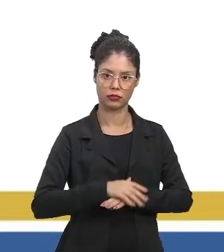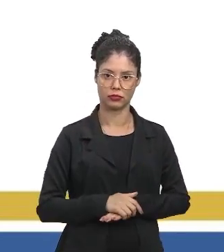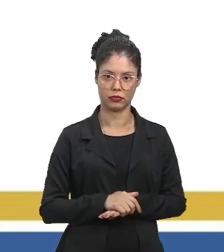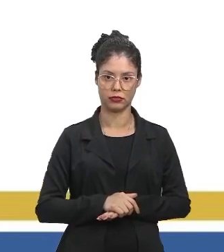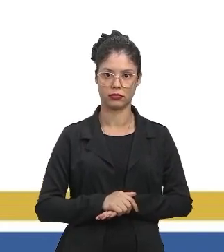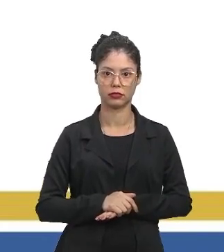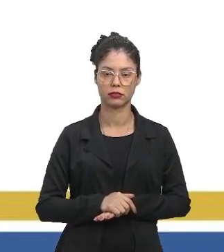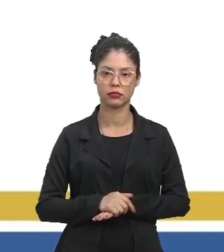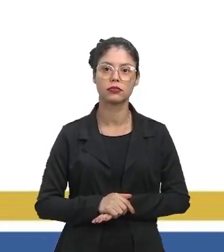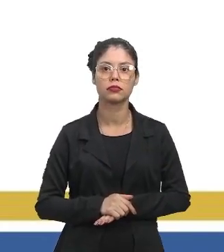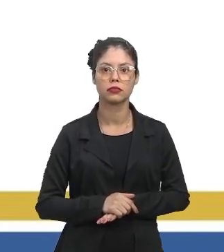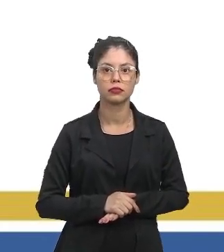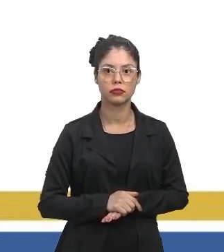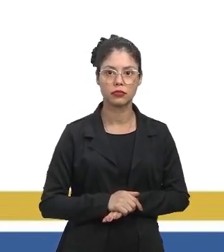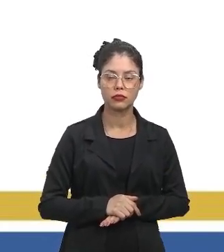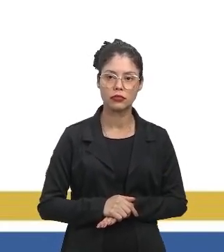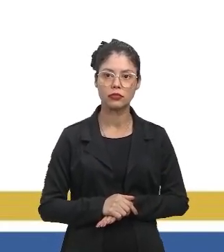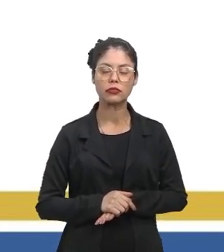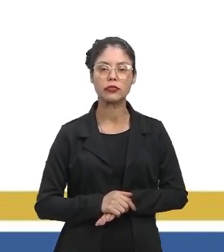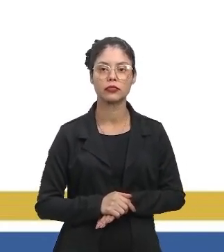adiante.